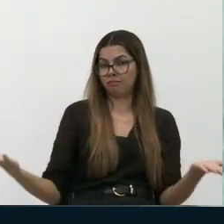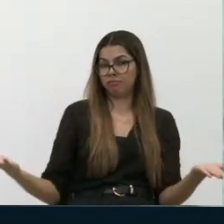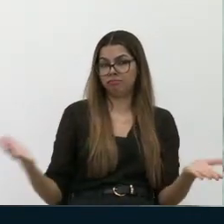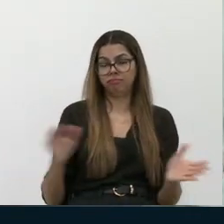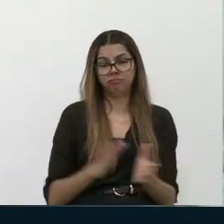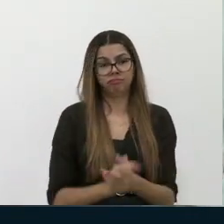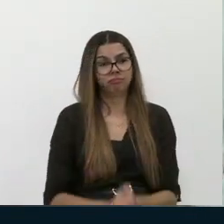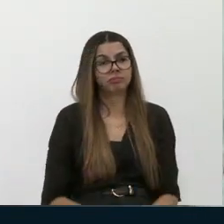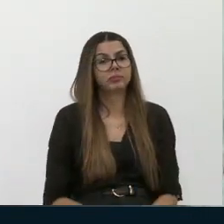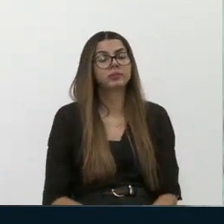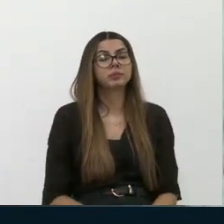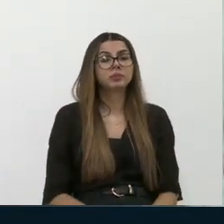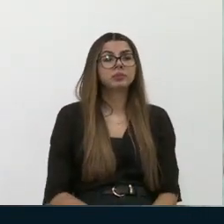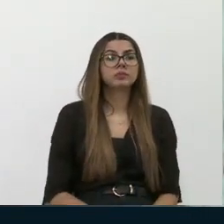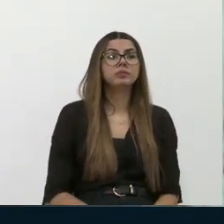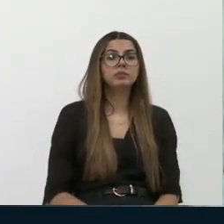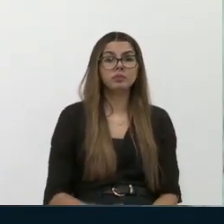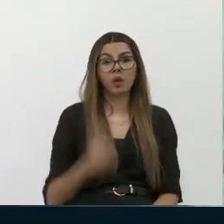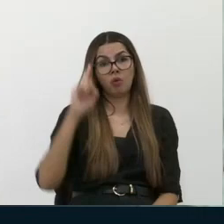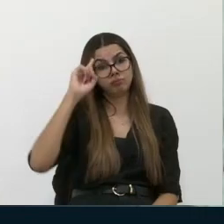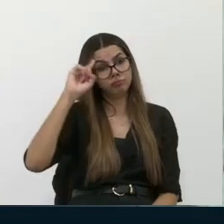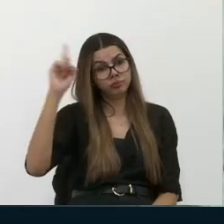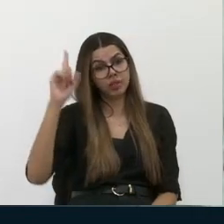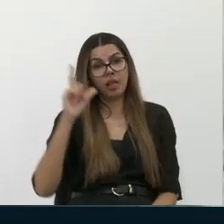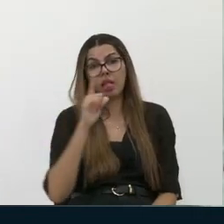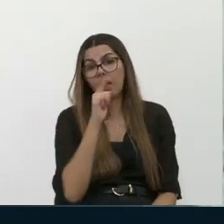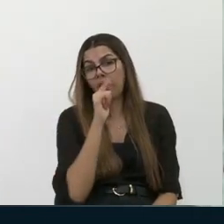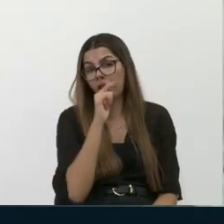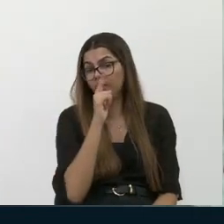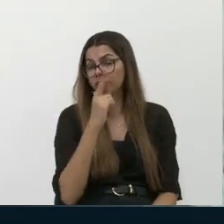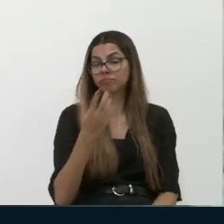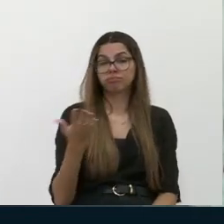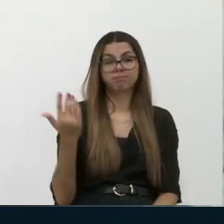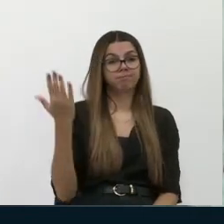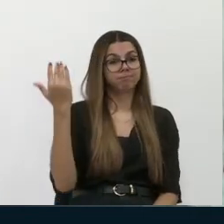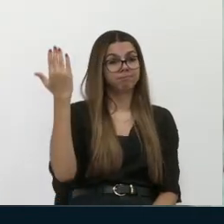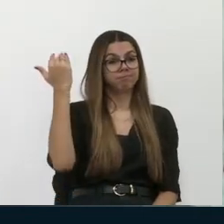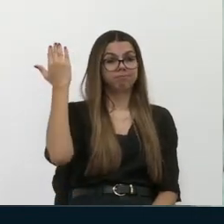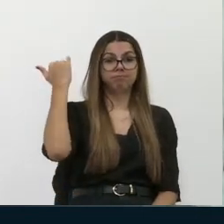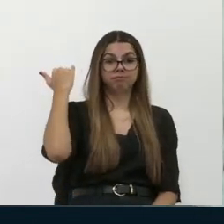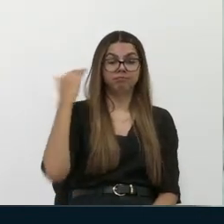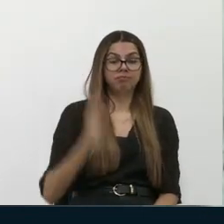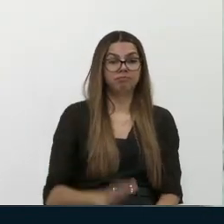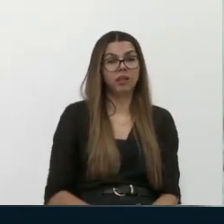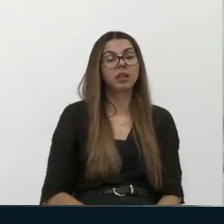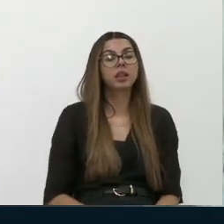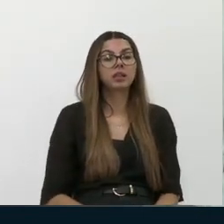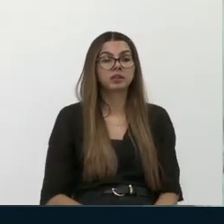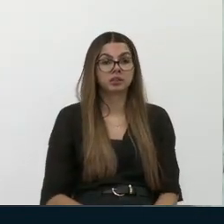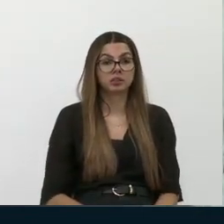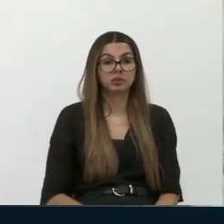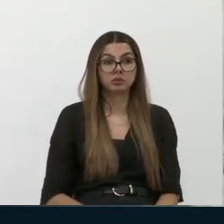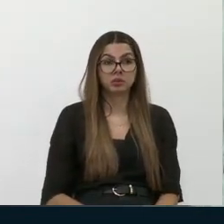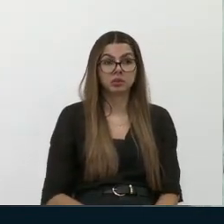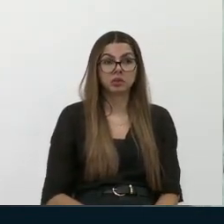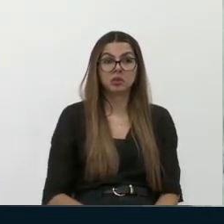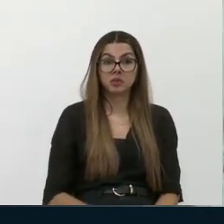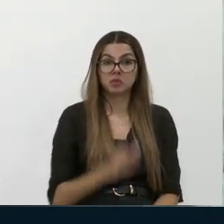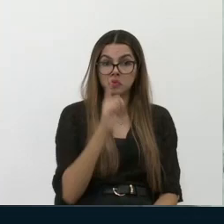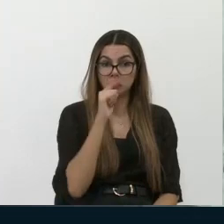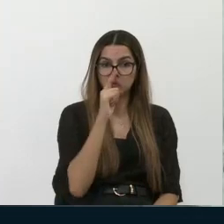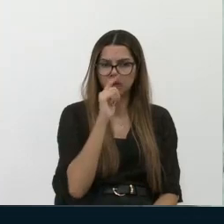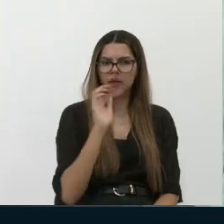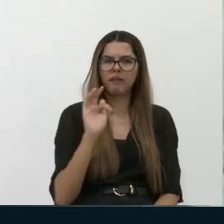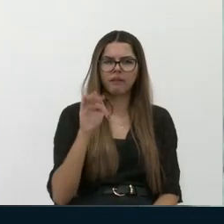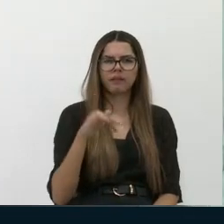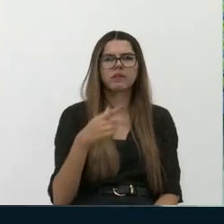adianta. O dia ter discutido, ter falado da Sabesp, foi lá atrás. Tá? Mas tudo bem, já que a Sabesp não voltou, eu vou concluir minha fala